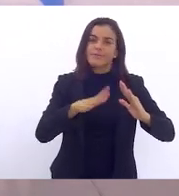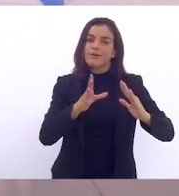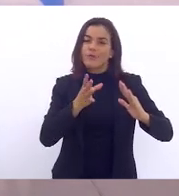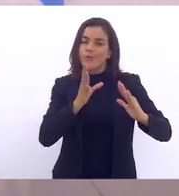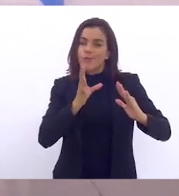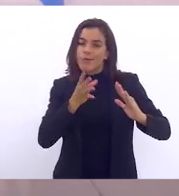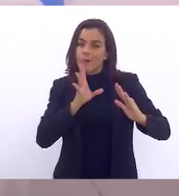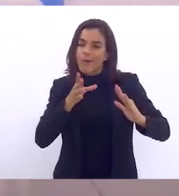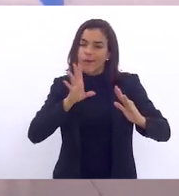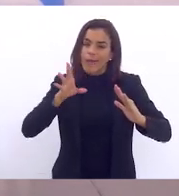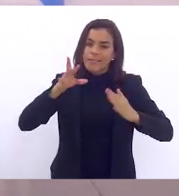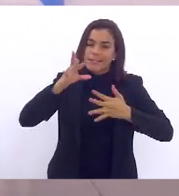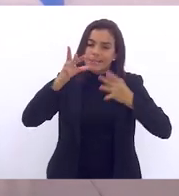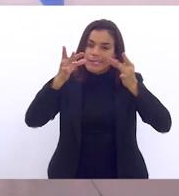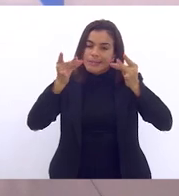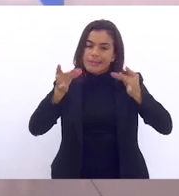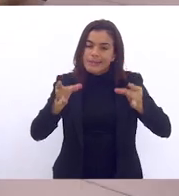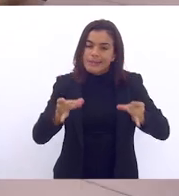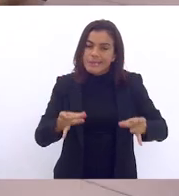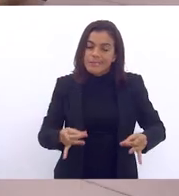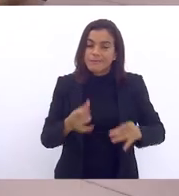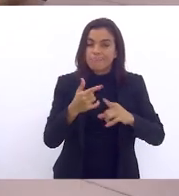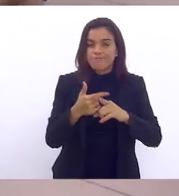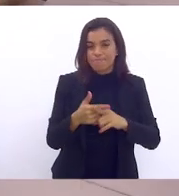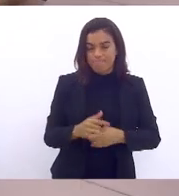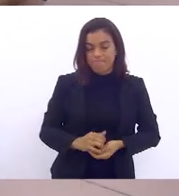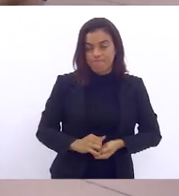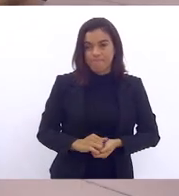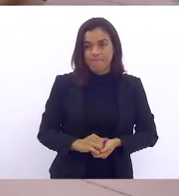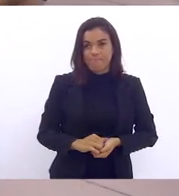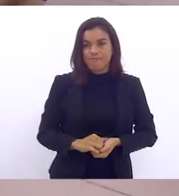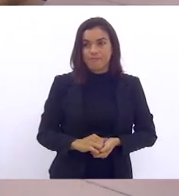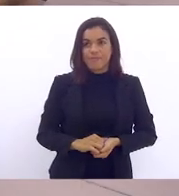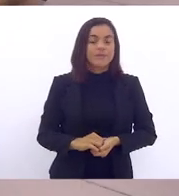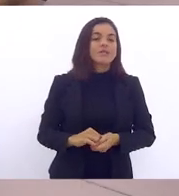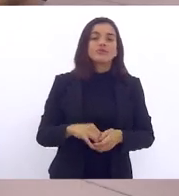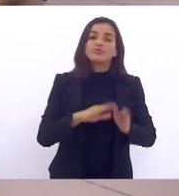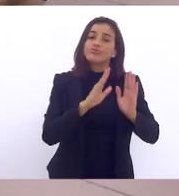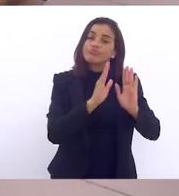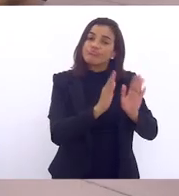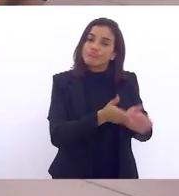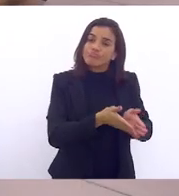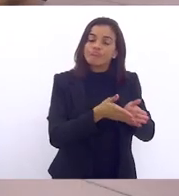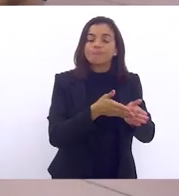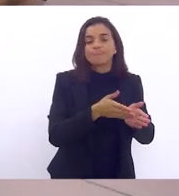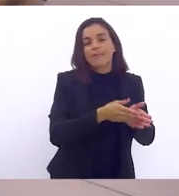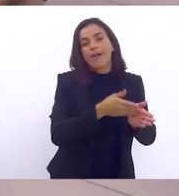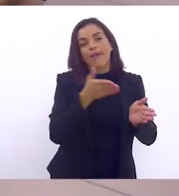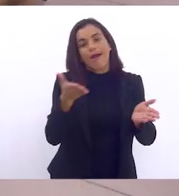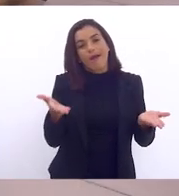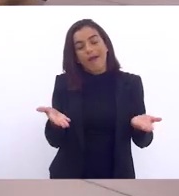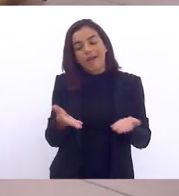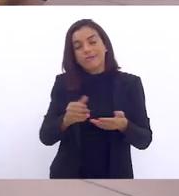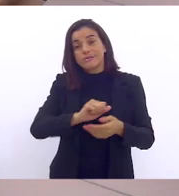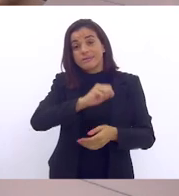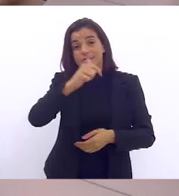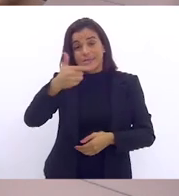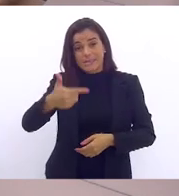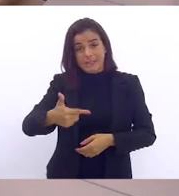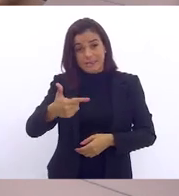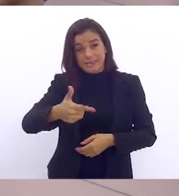vai poder eh nos ajudar bastante posteriormente a isso nós passaremos a palavra a